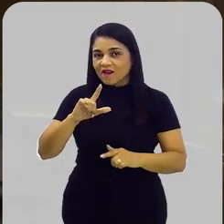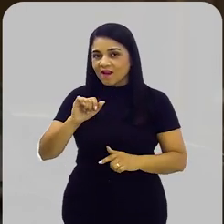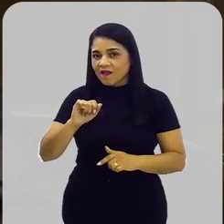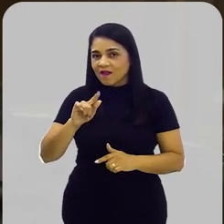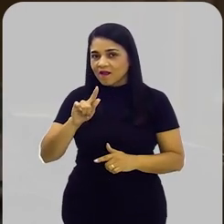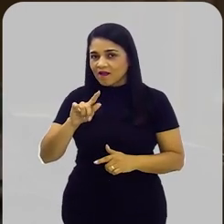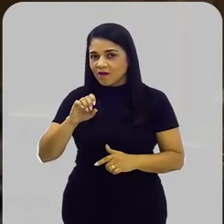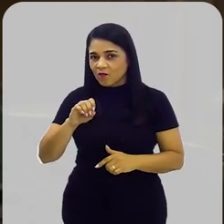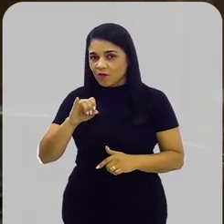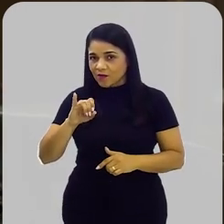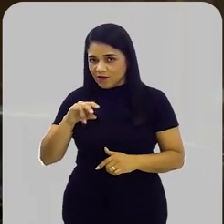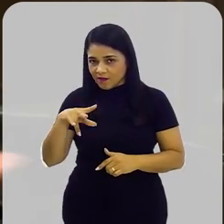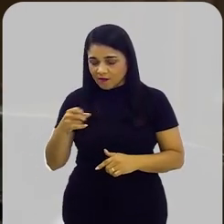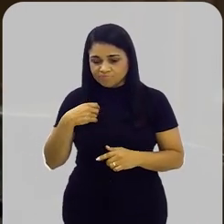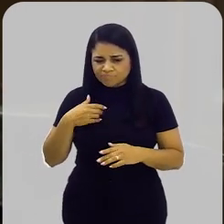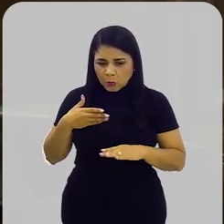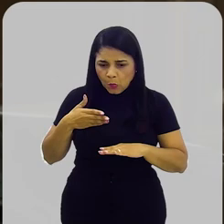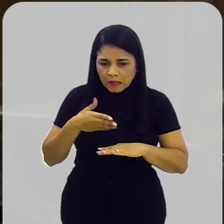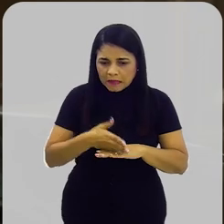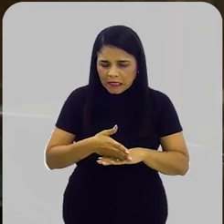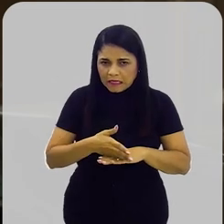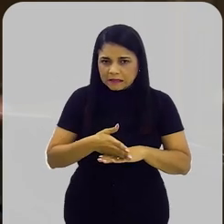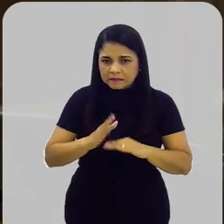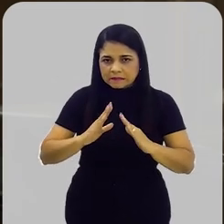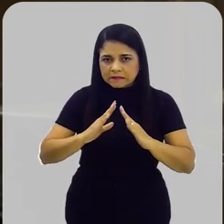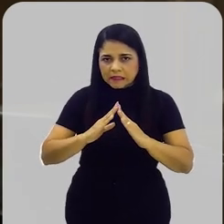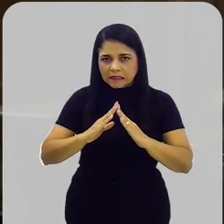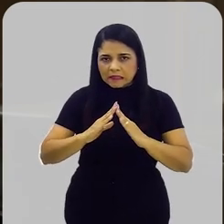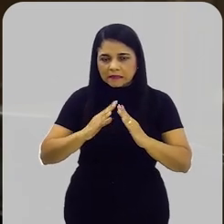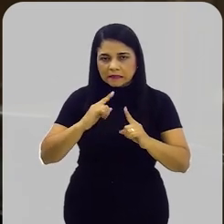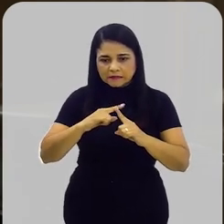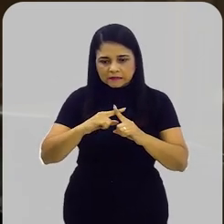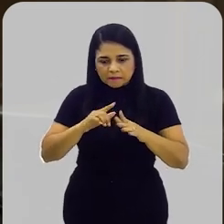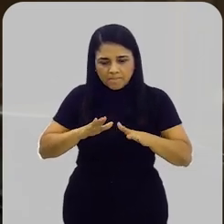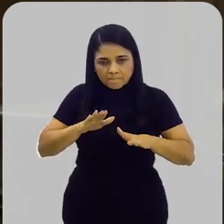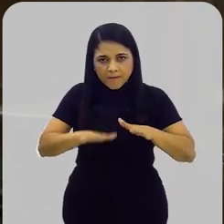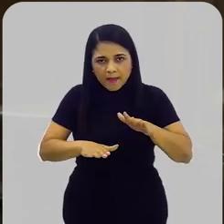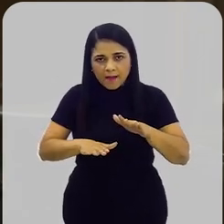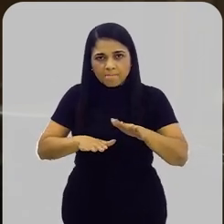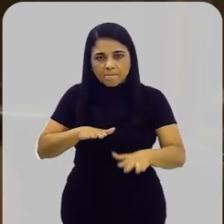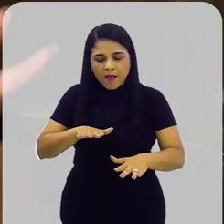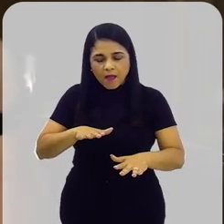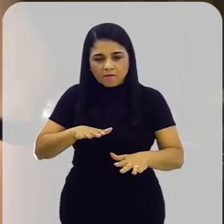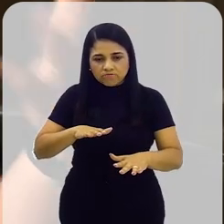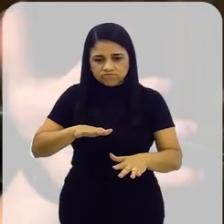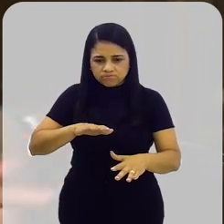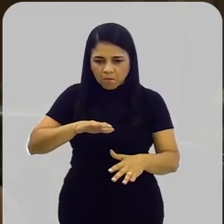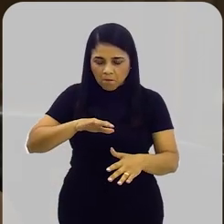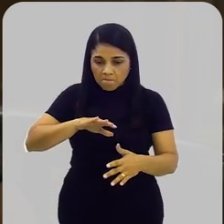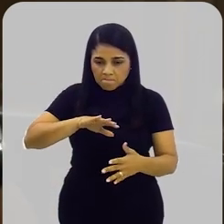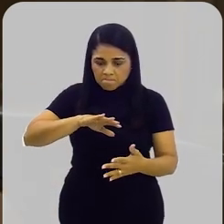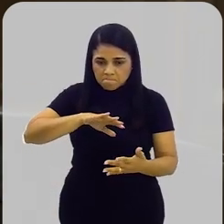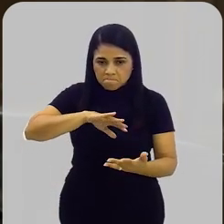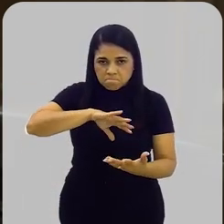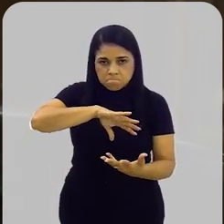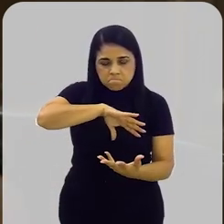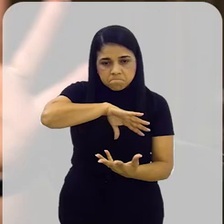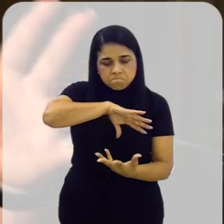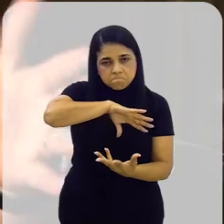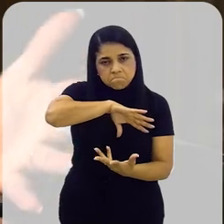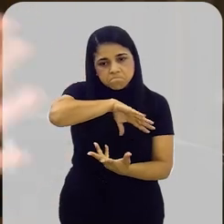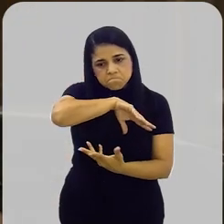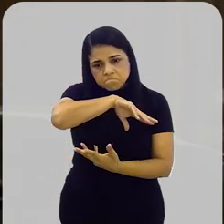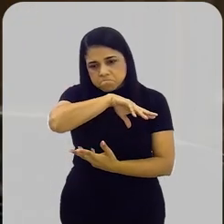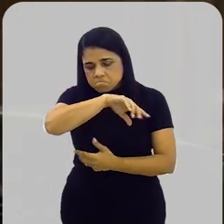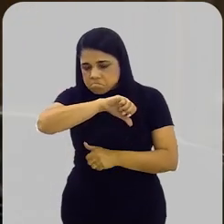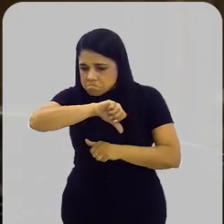que, desde a hora que eu entrei na igreja, que eu coloquei o pé na igreja, a atmosfera, tudo foi... Foi mudando.